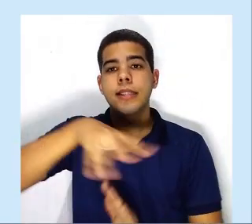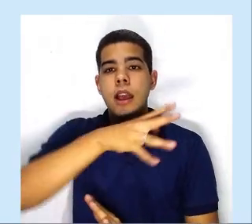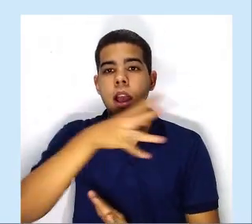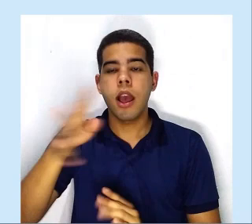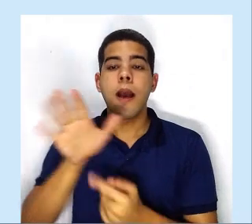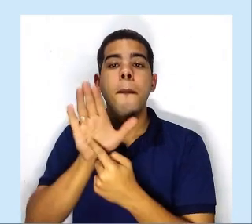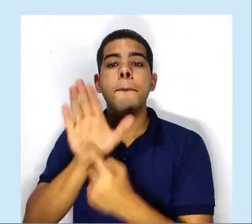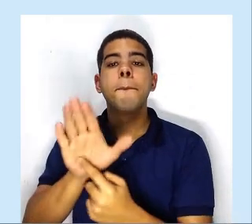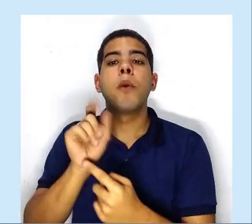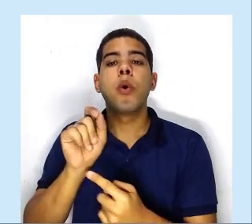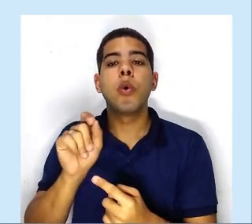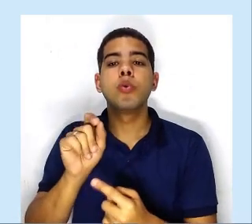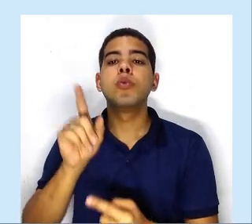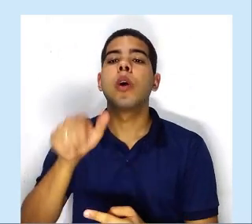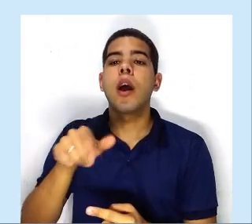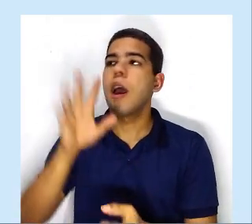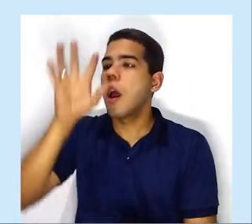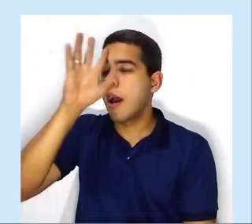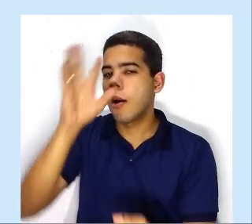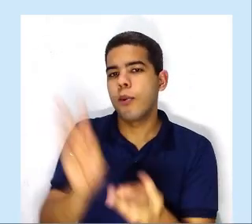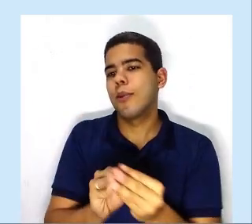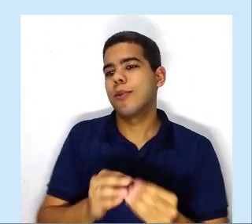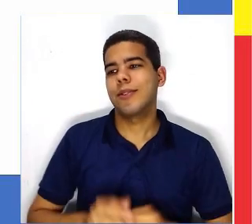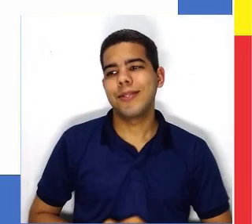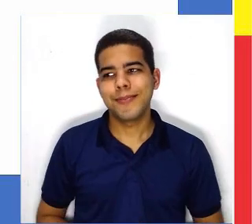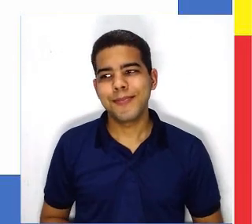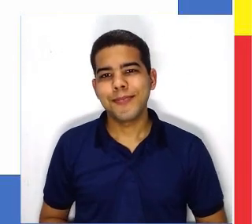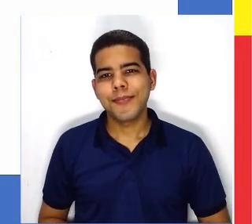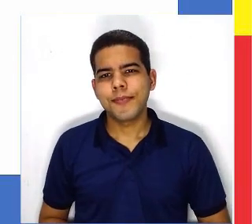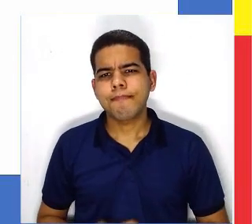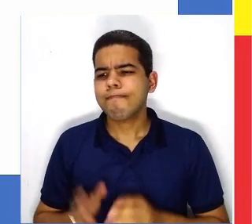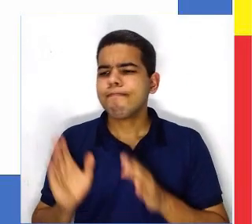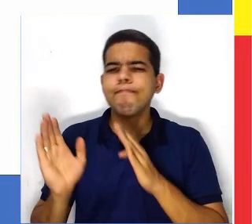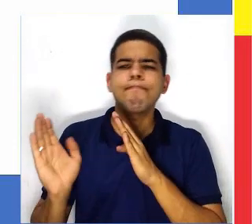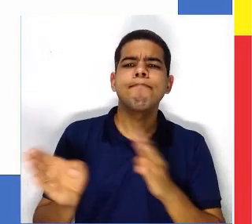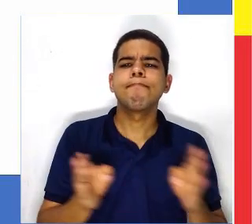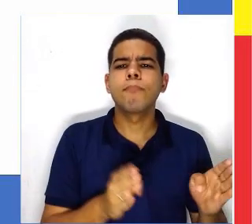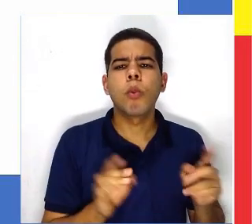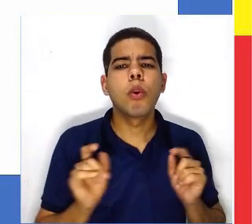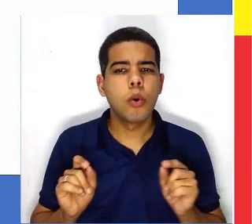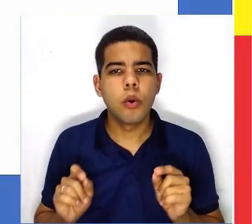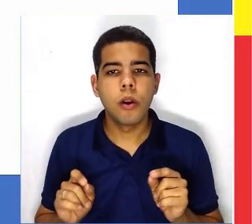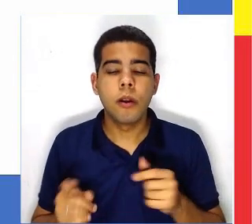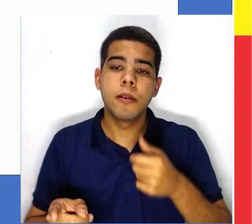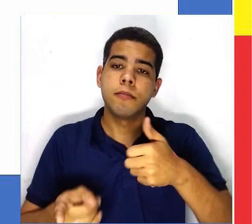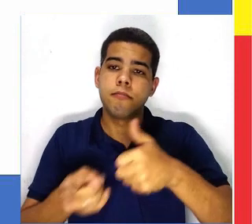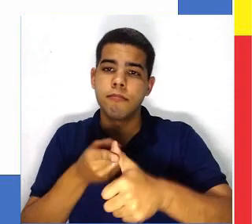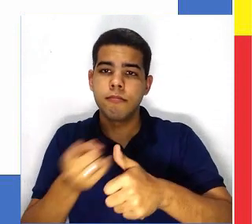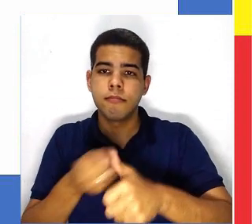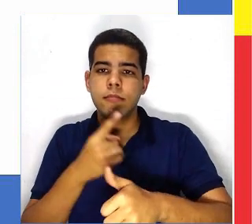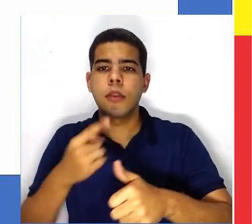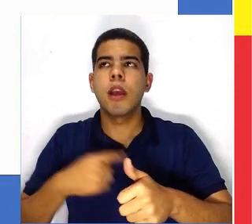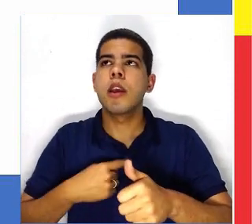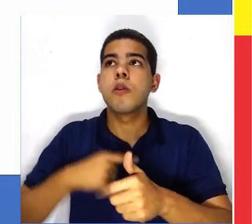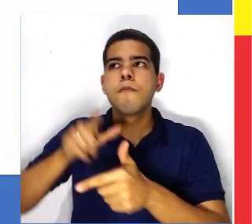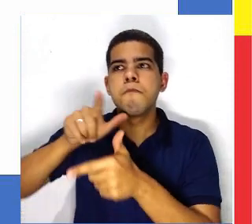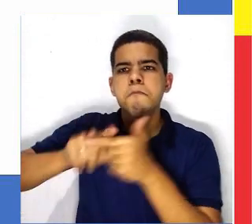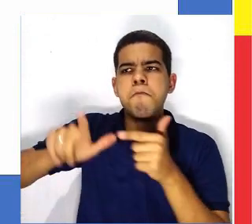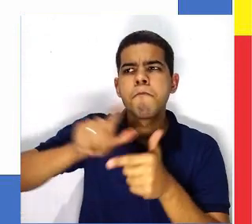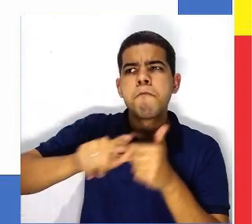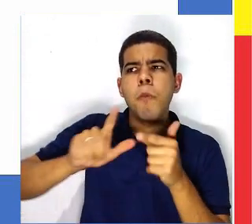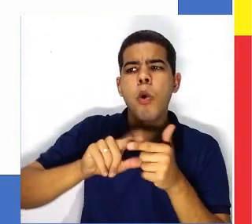para vocês o resultado da minha pesquisa. Quais são os passos? Primeiro, é importante definir o